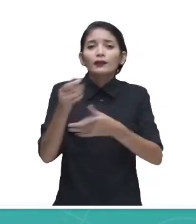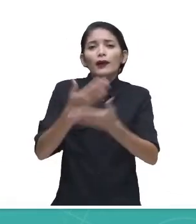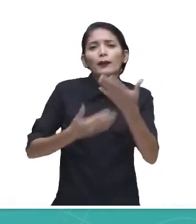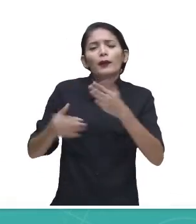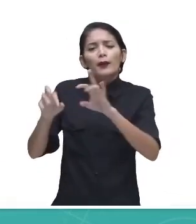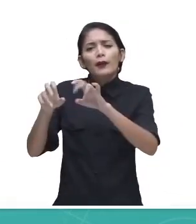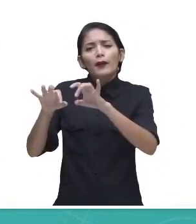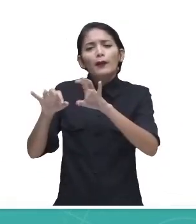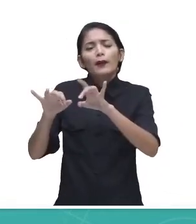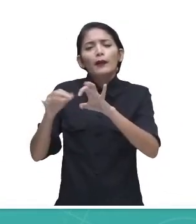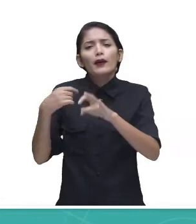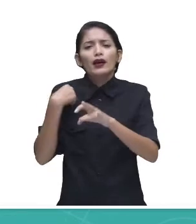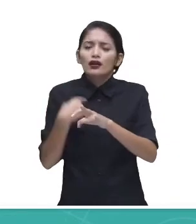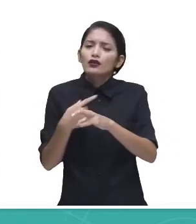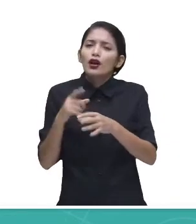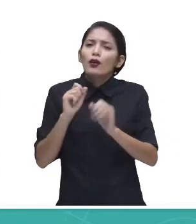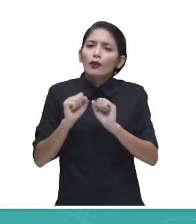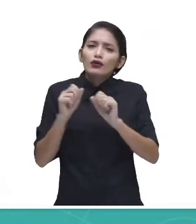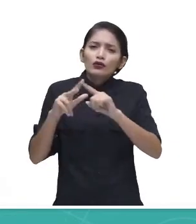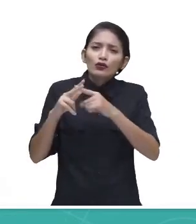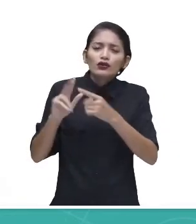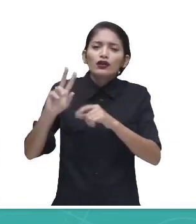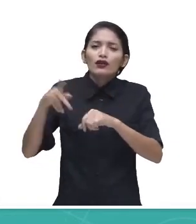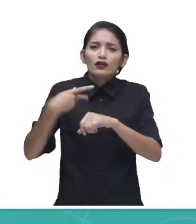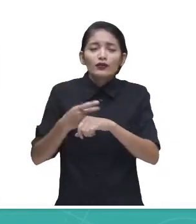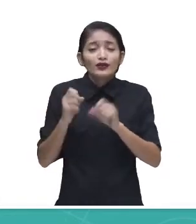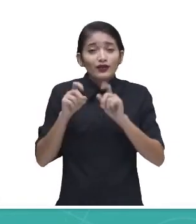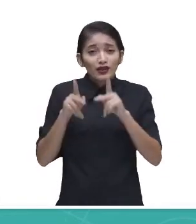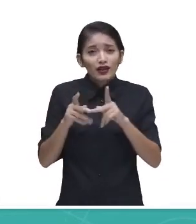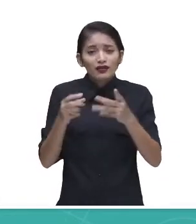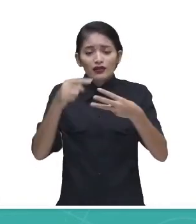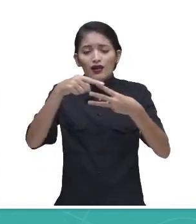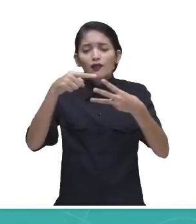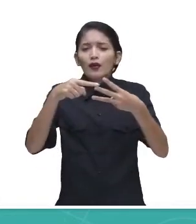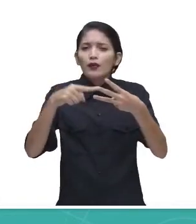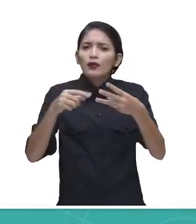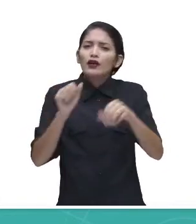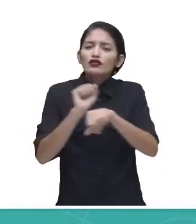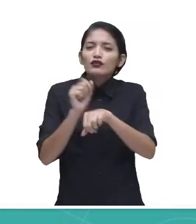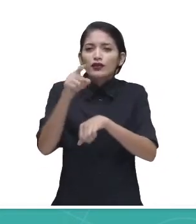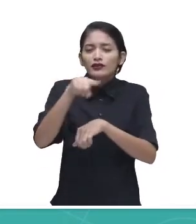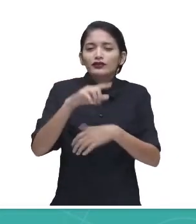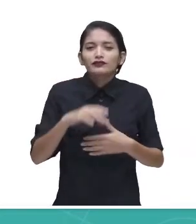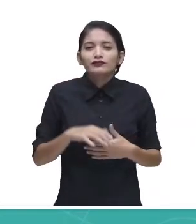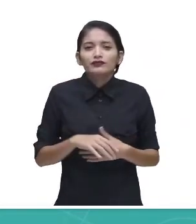para que a gente possa fazer uma ótima correção daqui a pouco, tá bom? São 3 questões e eu aguardo vocês.